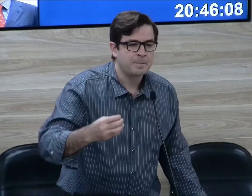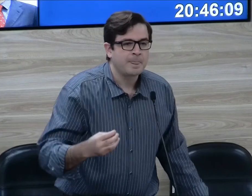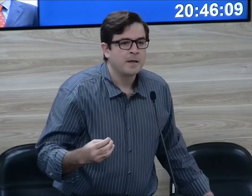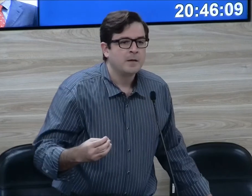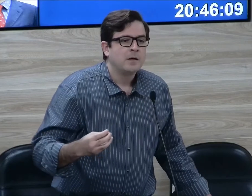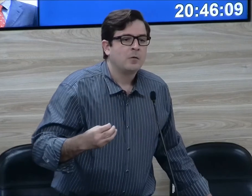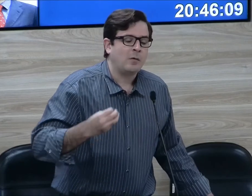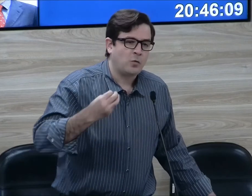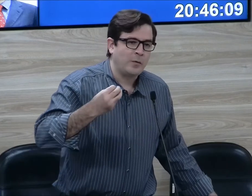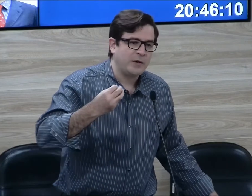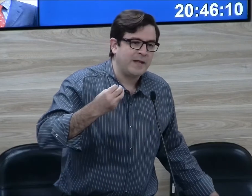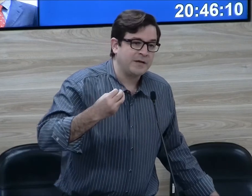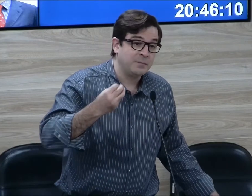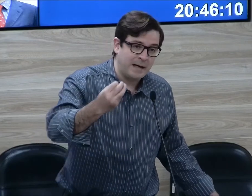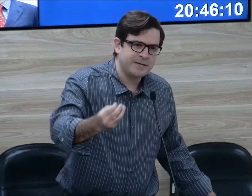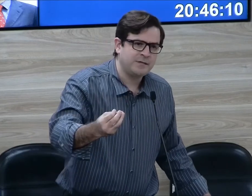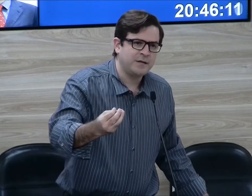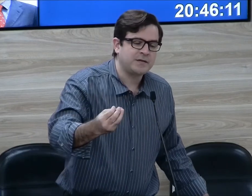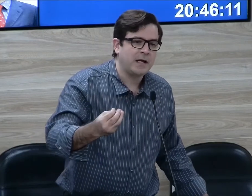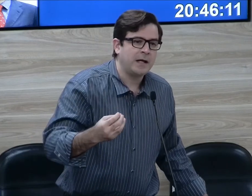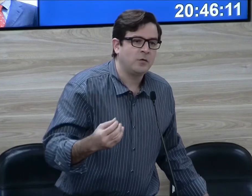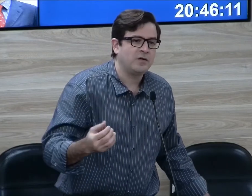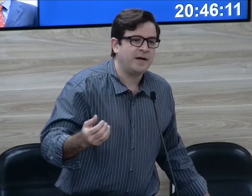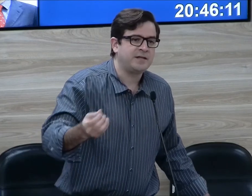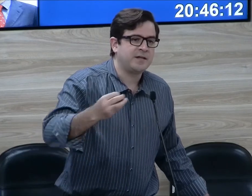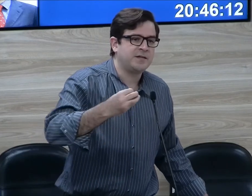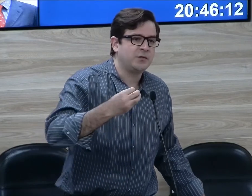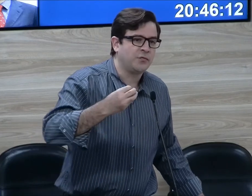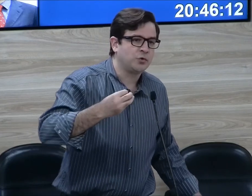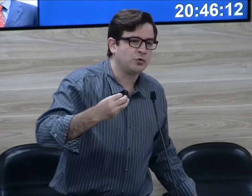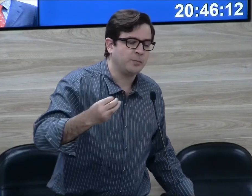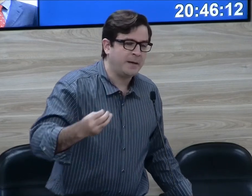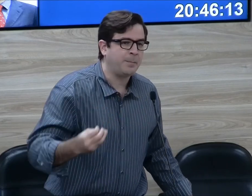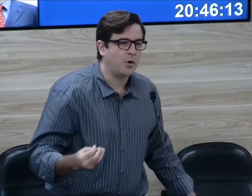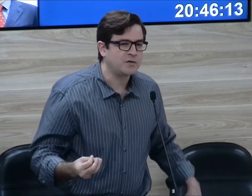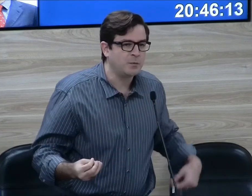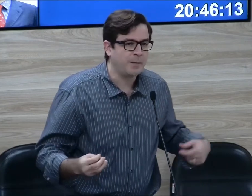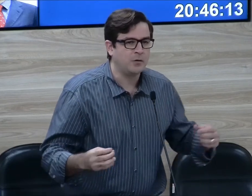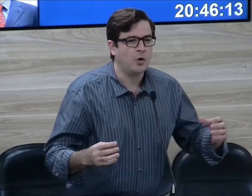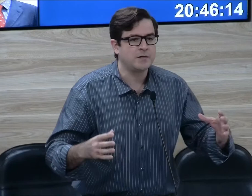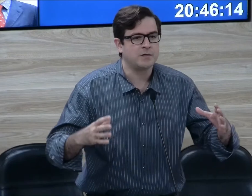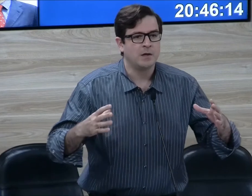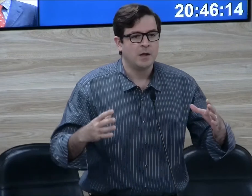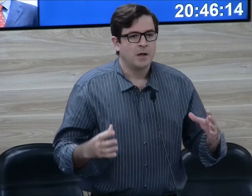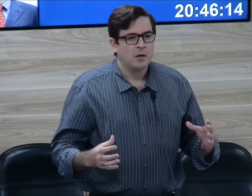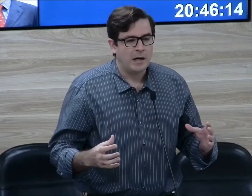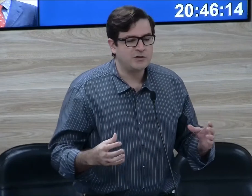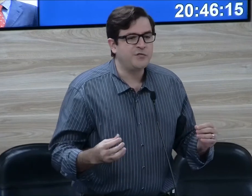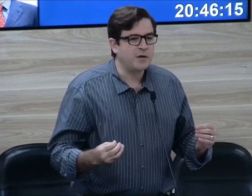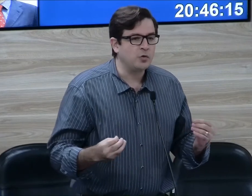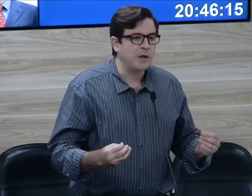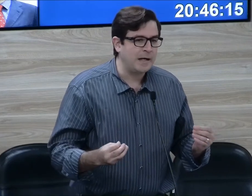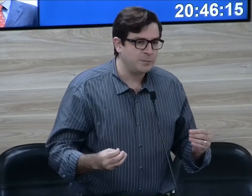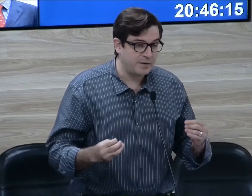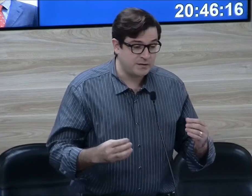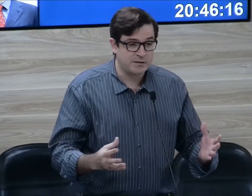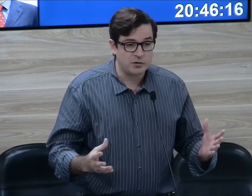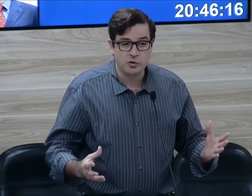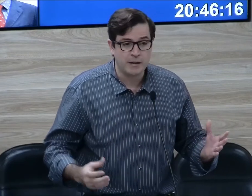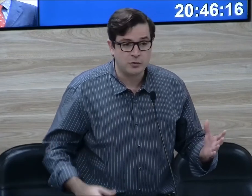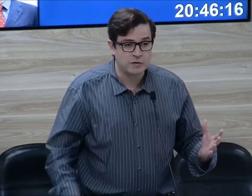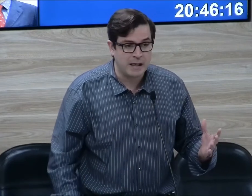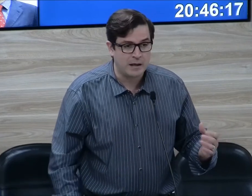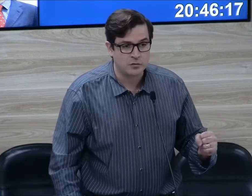idosa, com uma idade mais avançada, o que vai trazer, num futuro bem próximo para nós, a dificuldade para